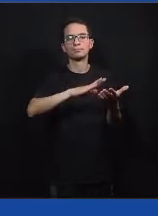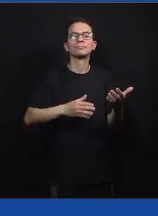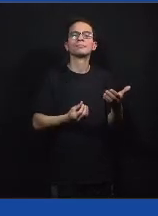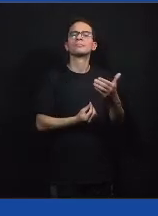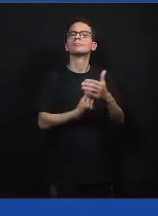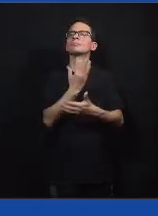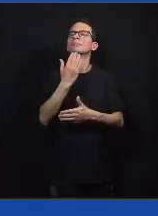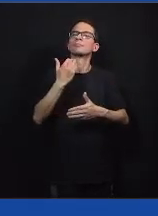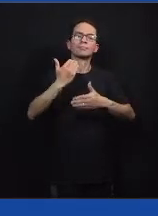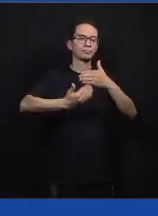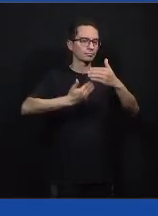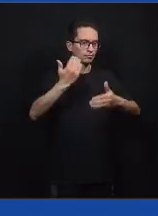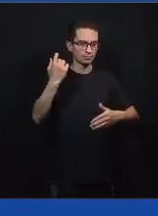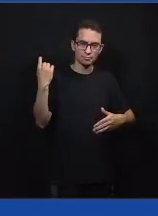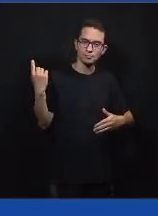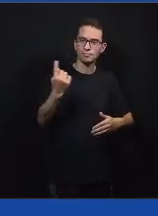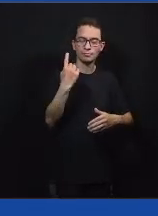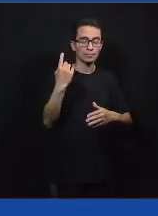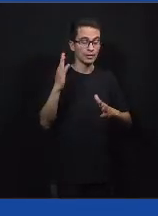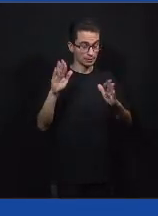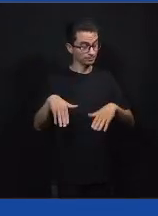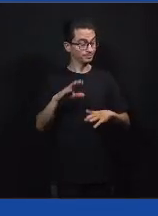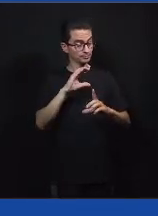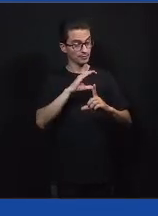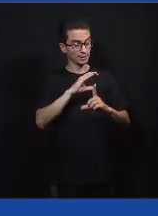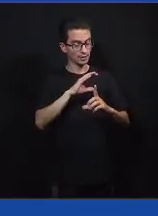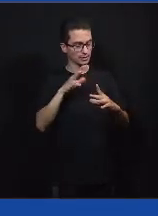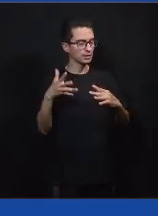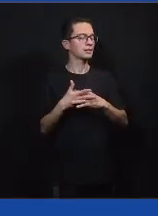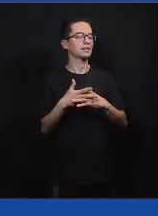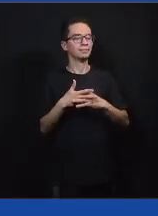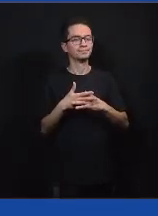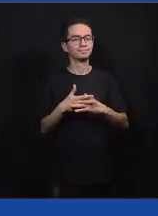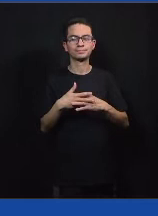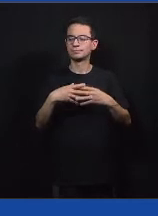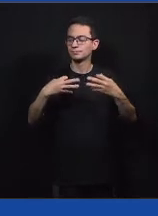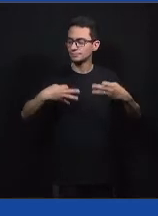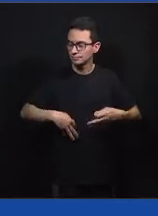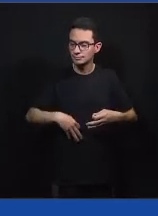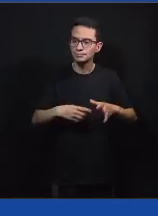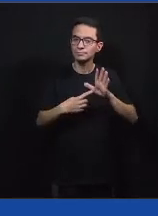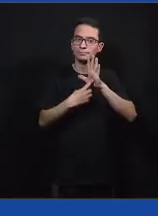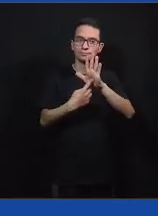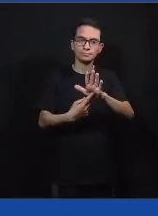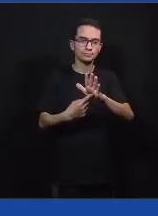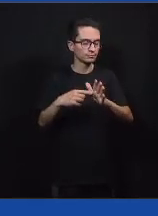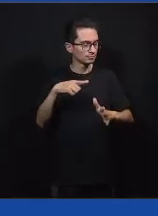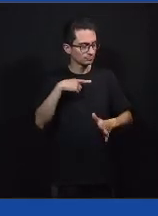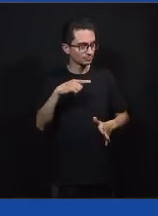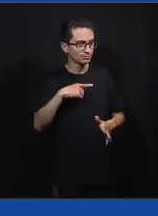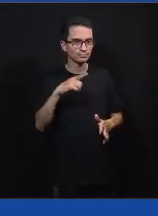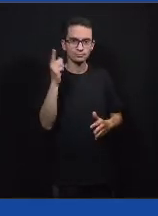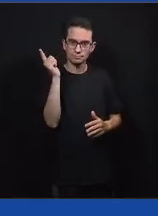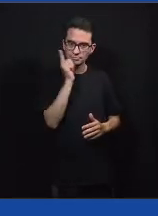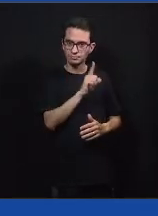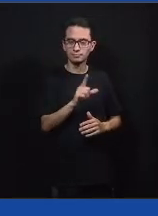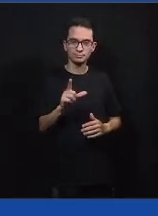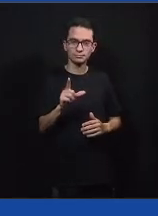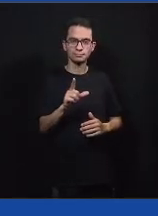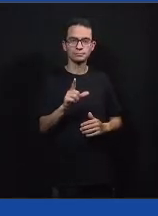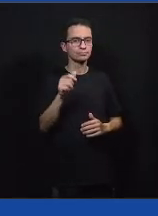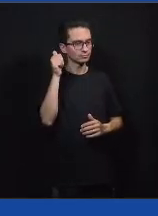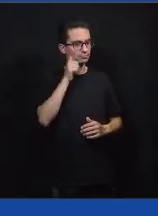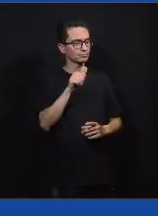dentro da Justiça cidadania e depois nós teremos é apresentação institucional sobre e da Cidadania com a